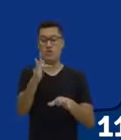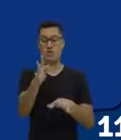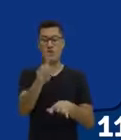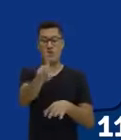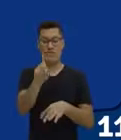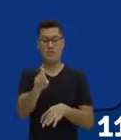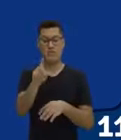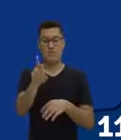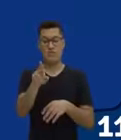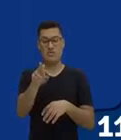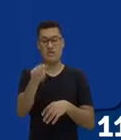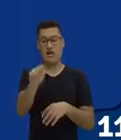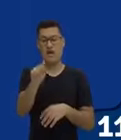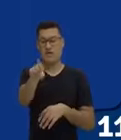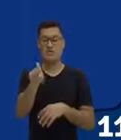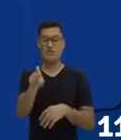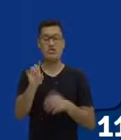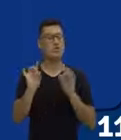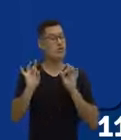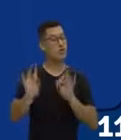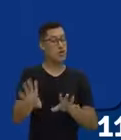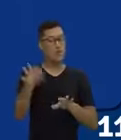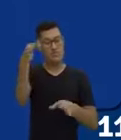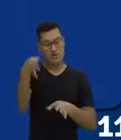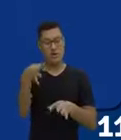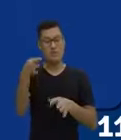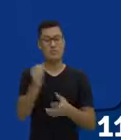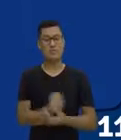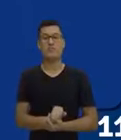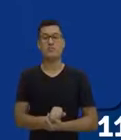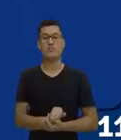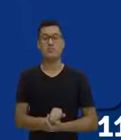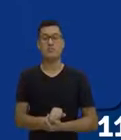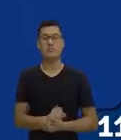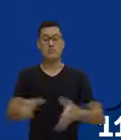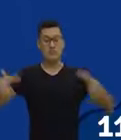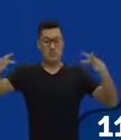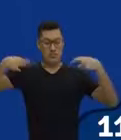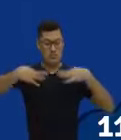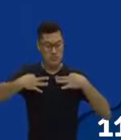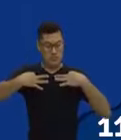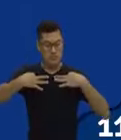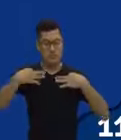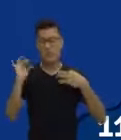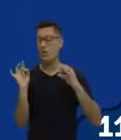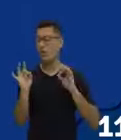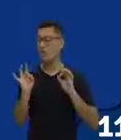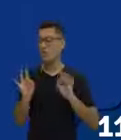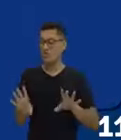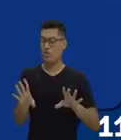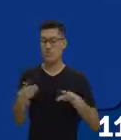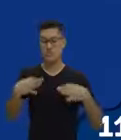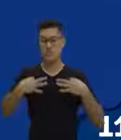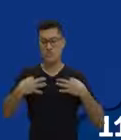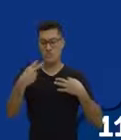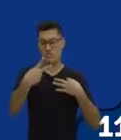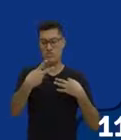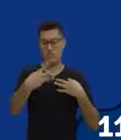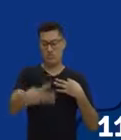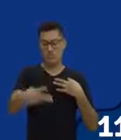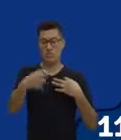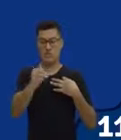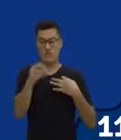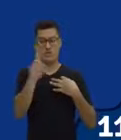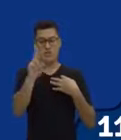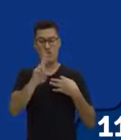a ax. Correto? E para a situação das camisas, como só tinha o variável, né, que era R$30 por cada